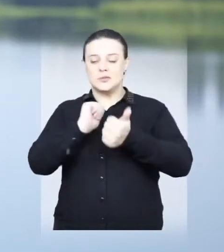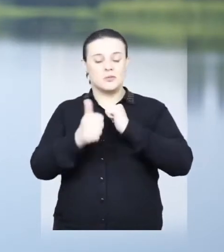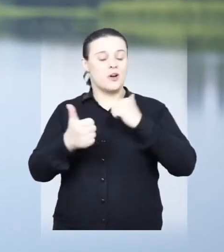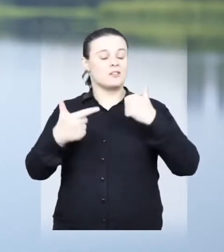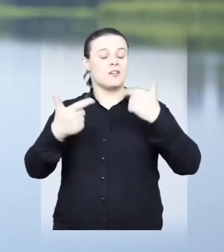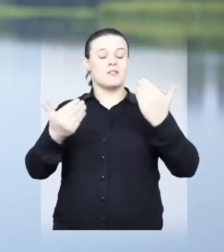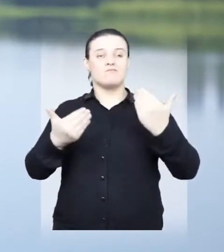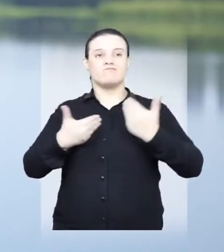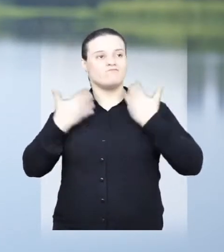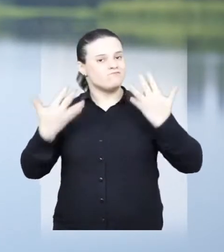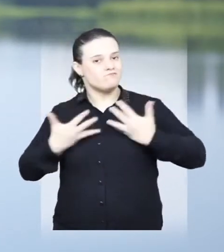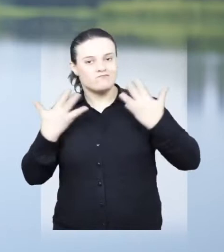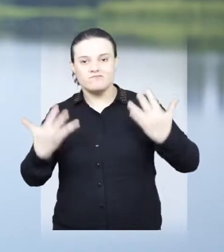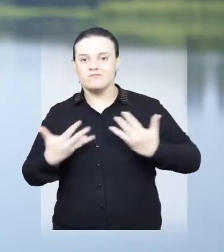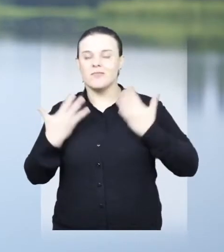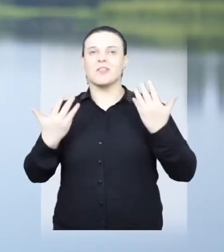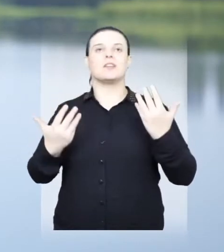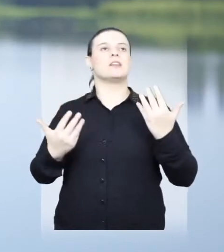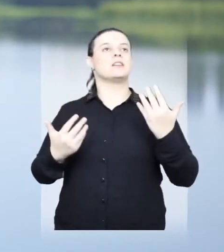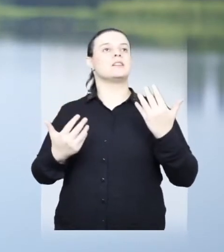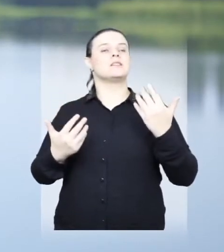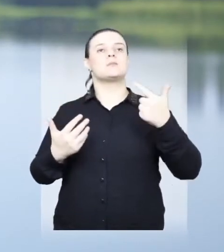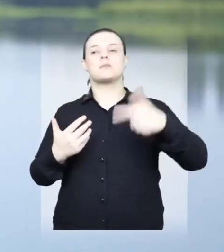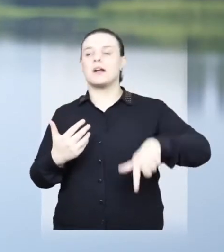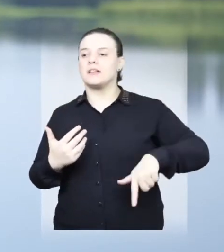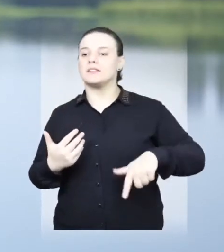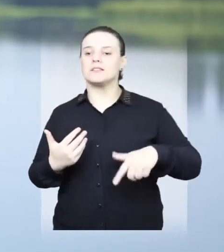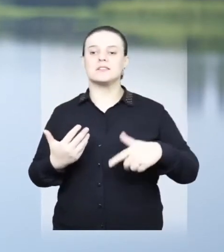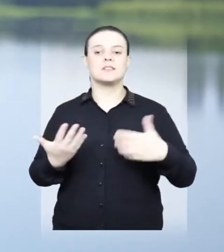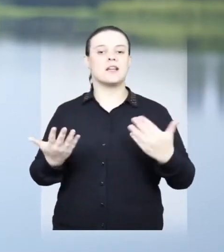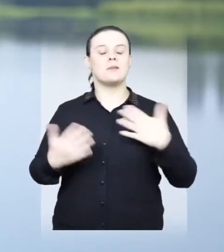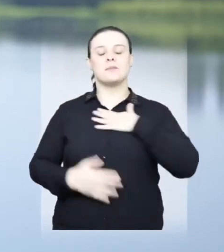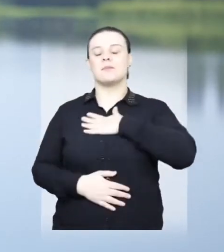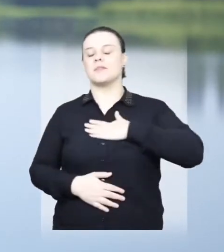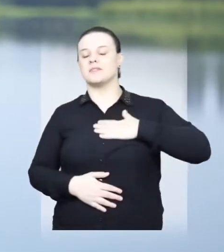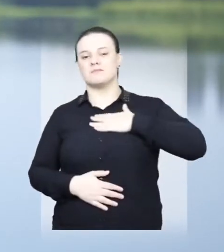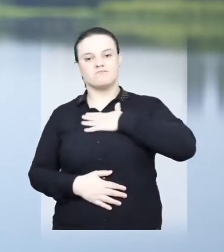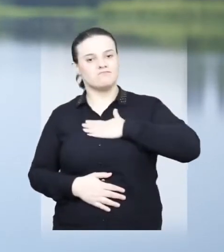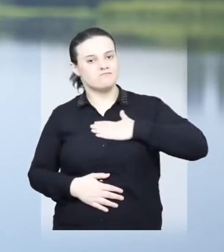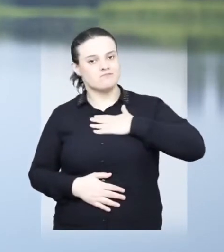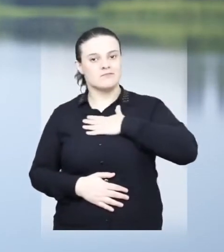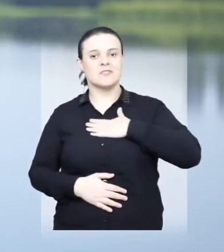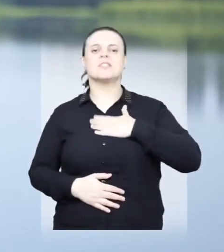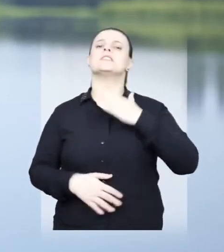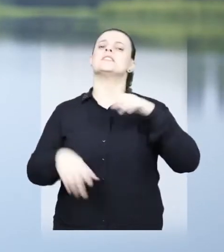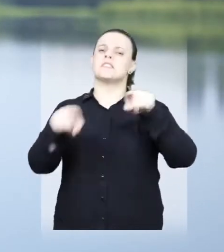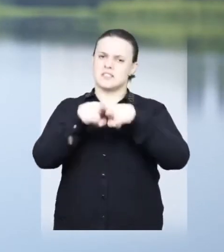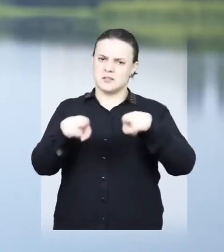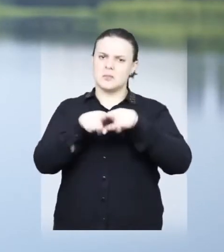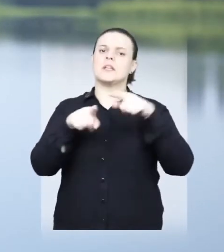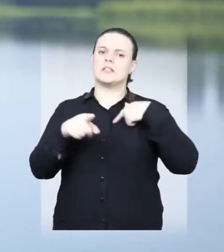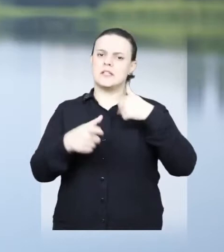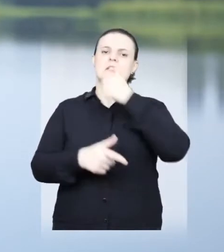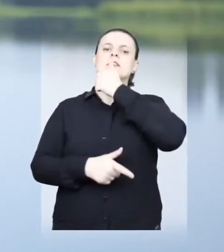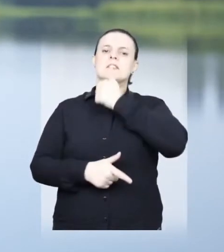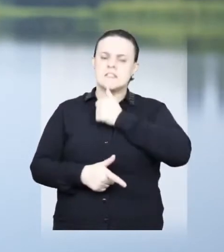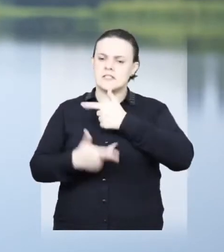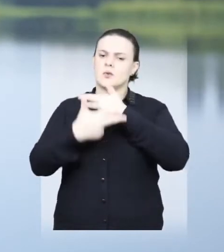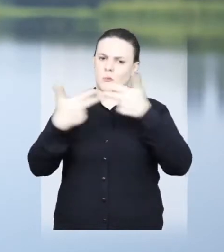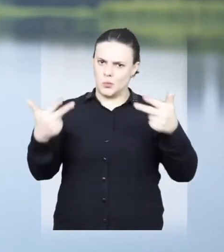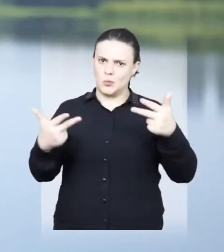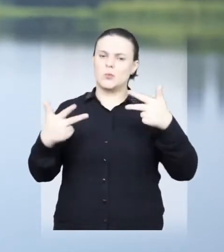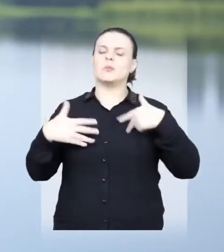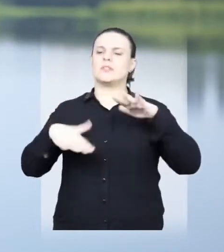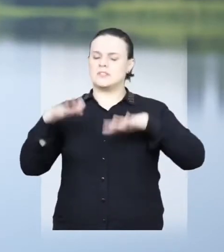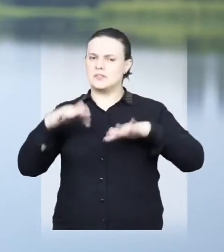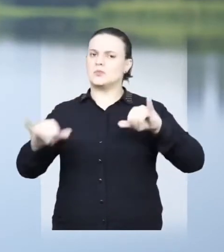para mim, é alegria, para mim é prazer. Claro que também tem sacrifícios,